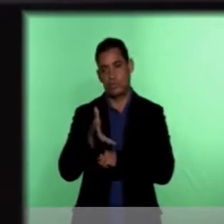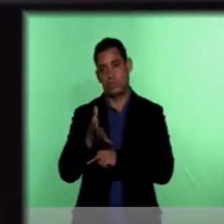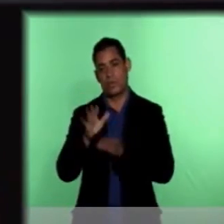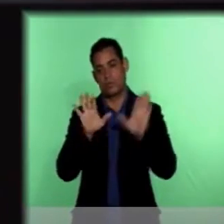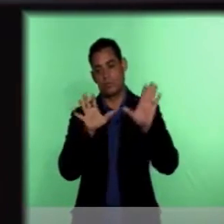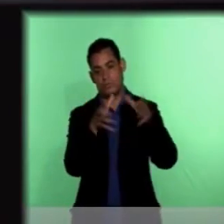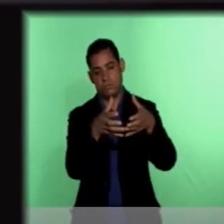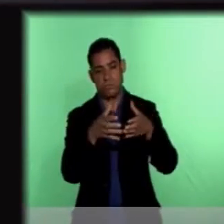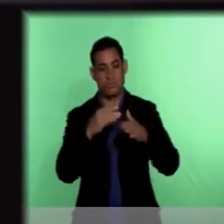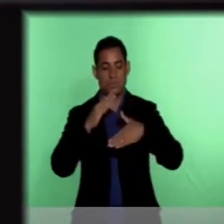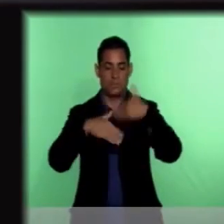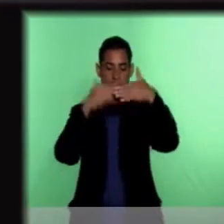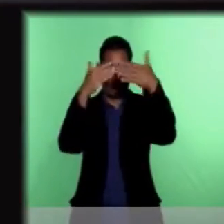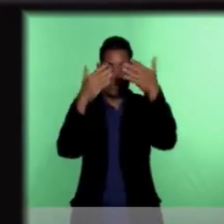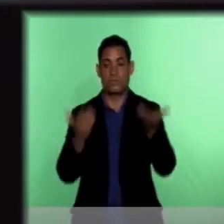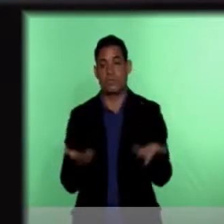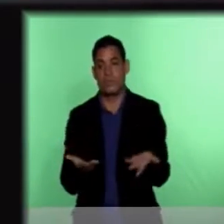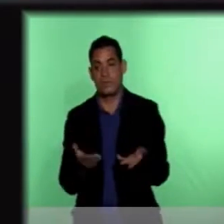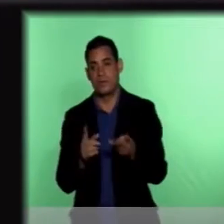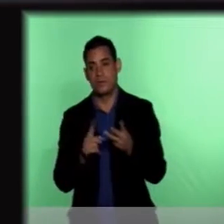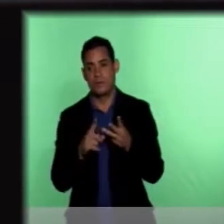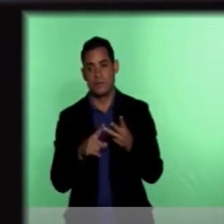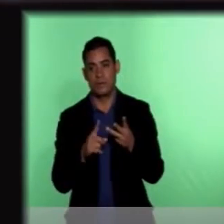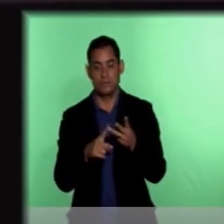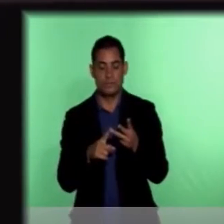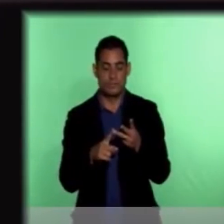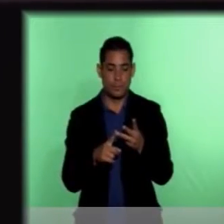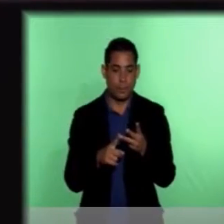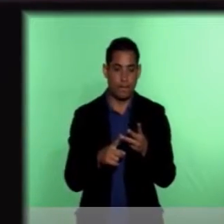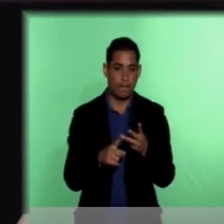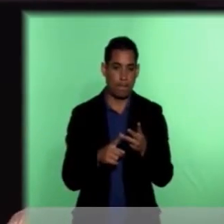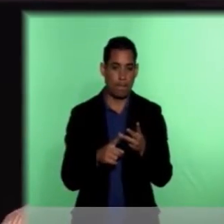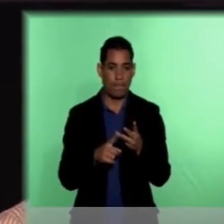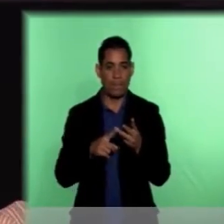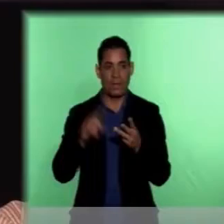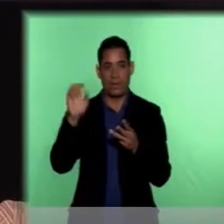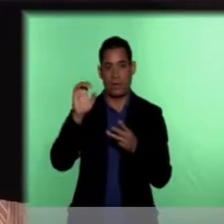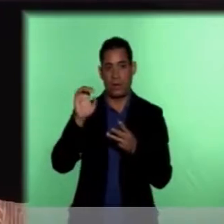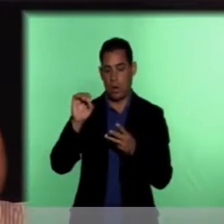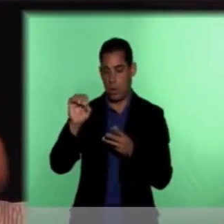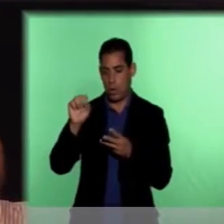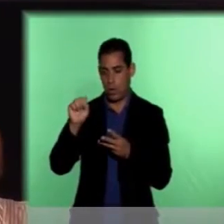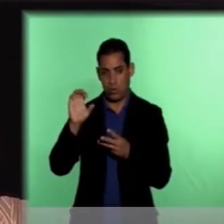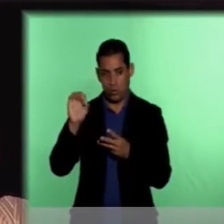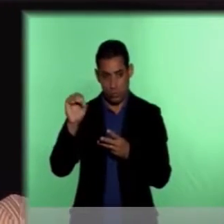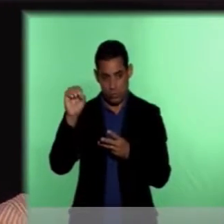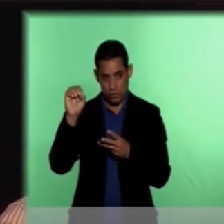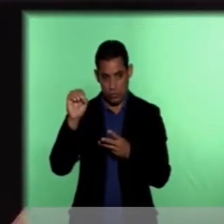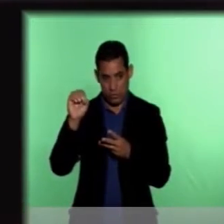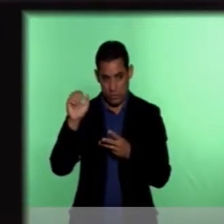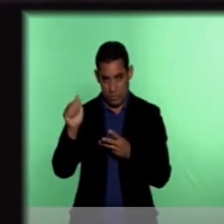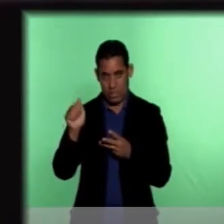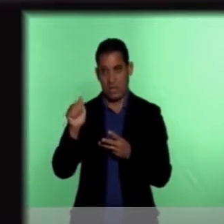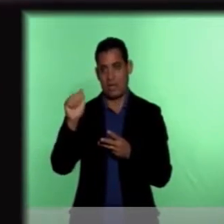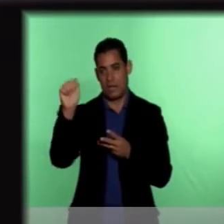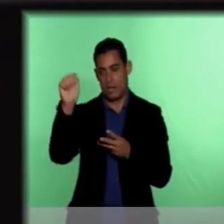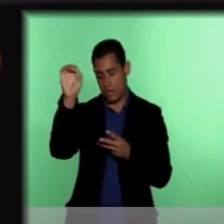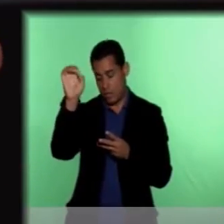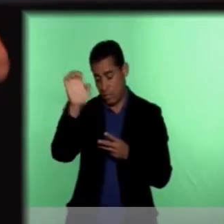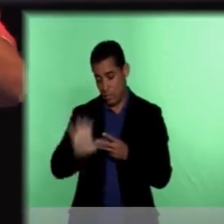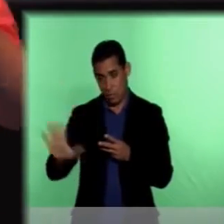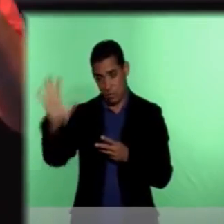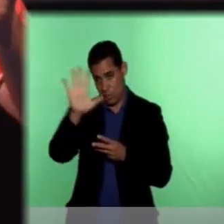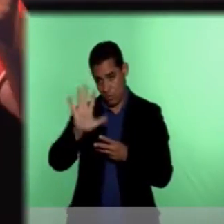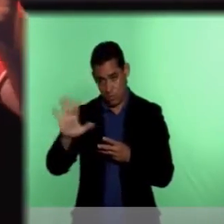desenvolvimento, em Oslo, na Europa Escandinávia, né? E aí, percebam que as agendas elas têm